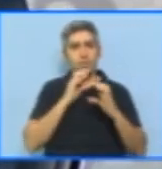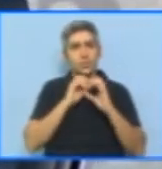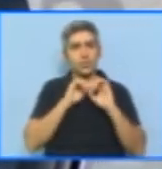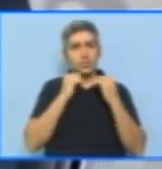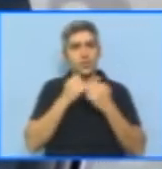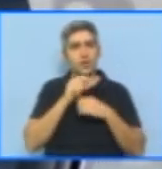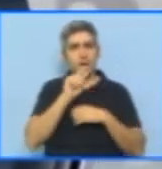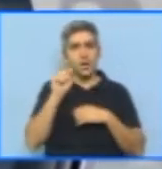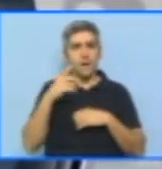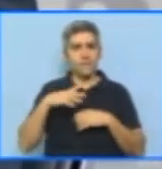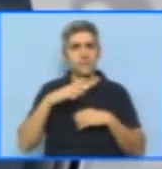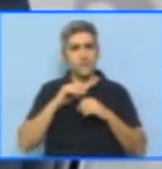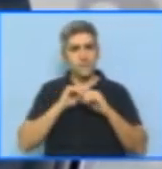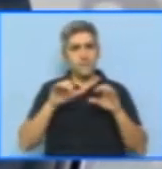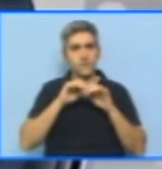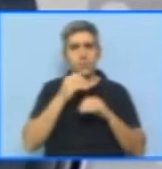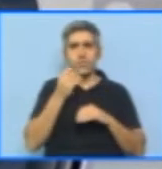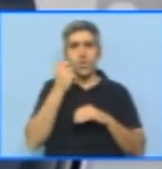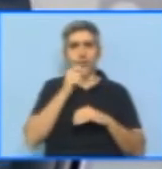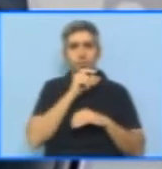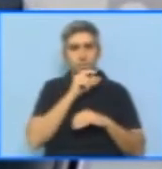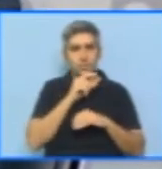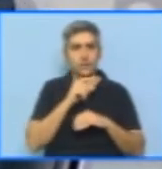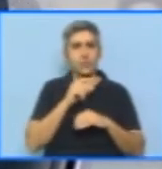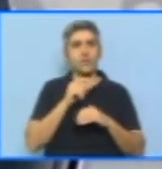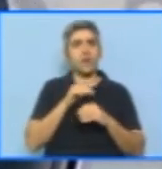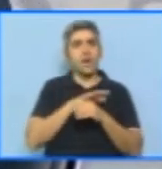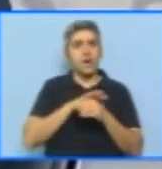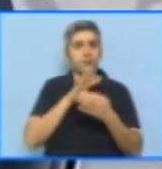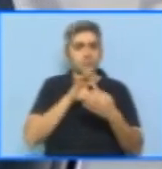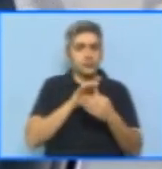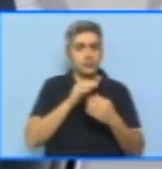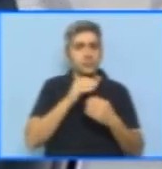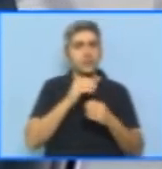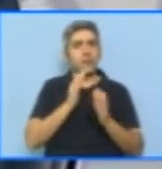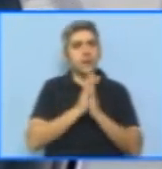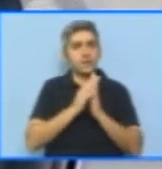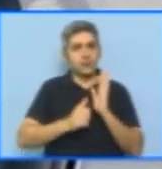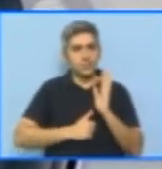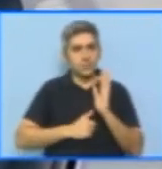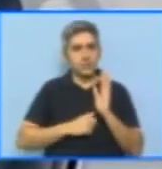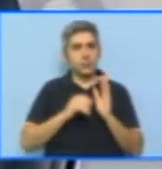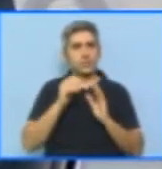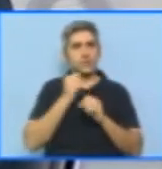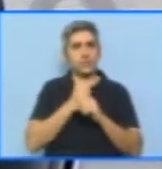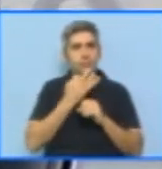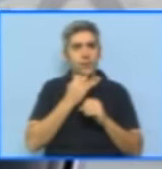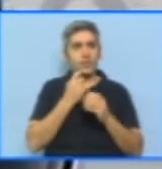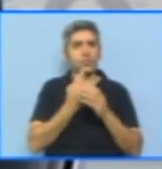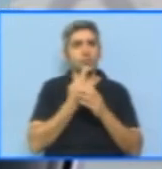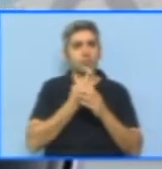comunicação social quiseram comunicar o seu melhor. No caso dos setores da Igreja Católica, acho que o trabalho foi feito